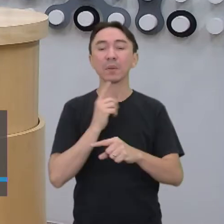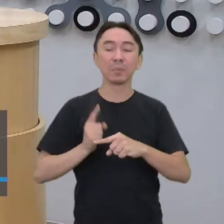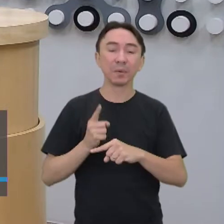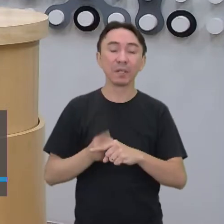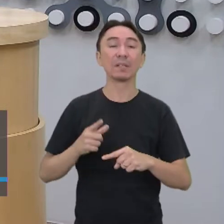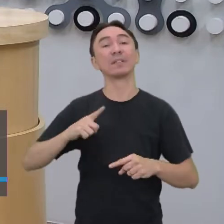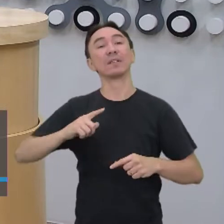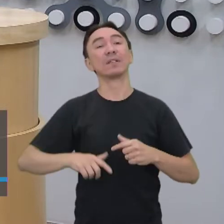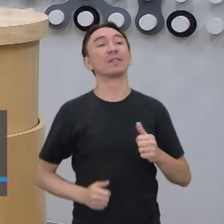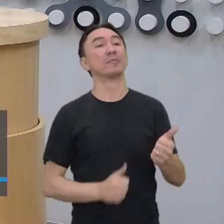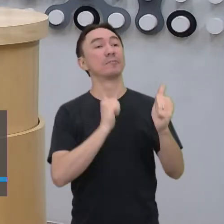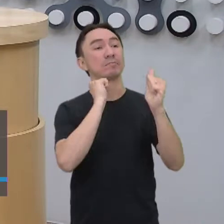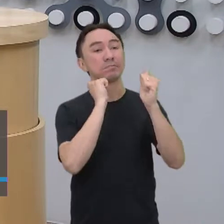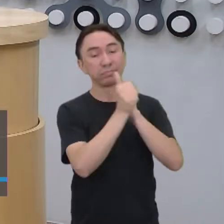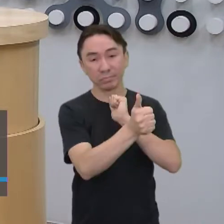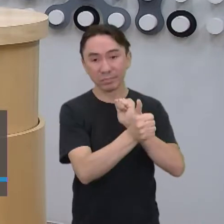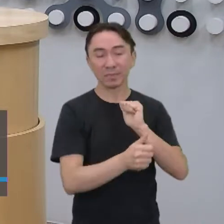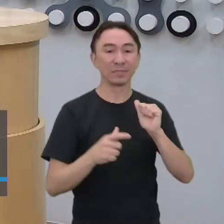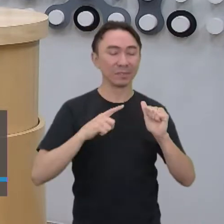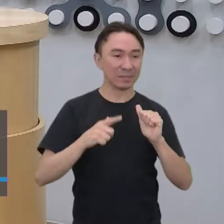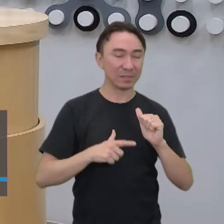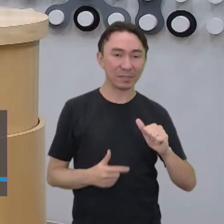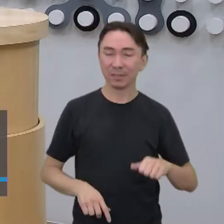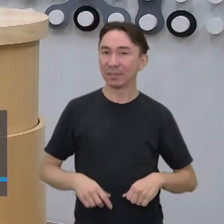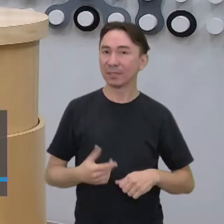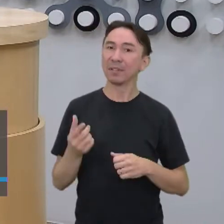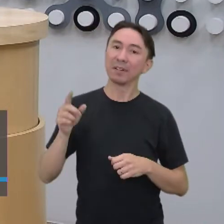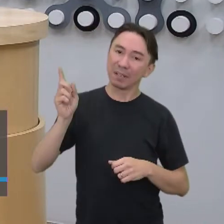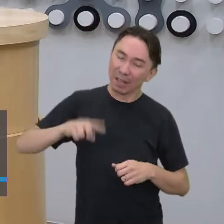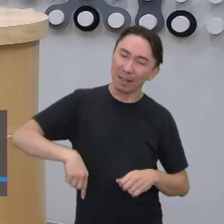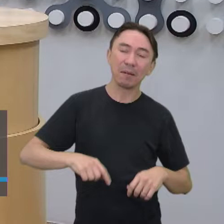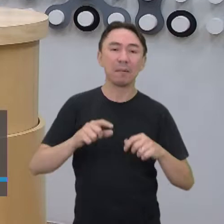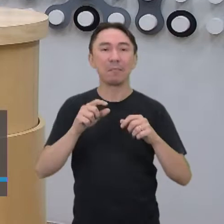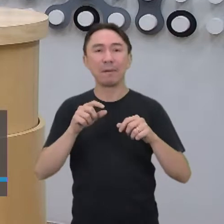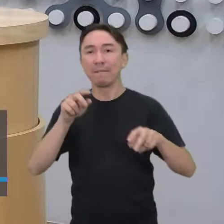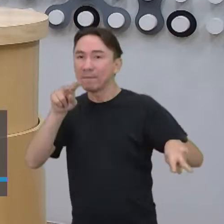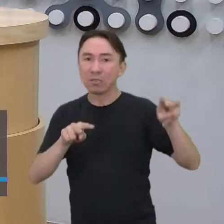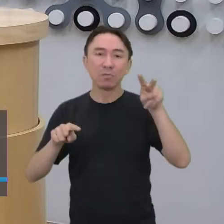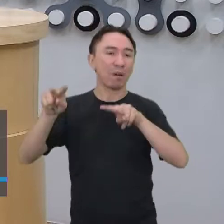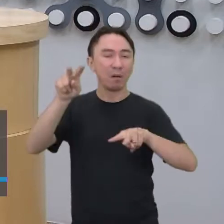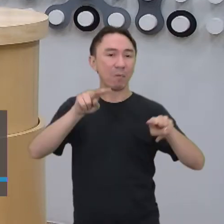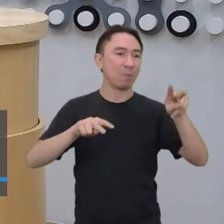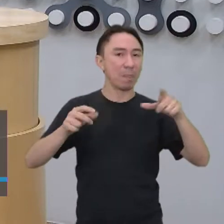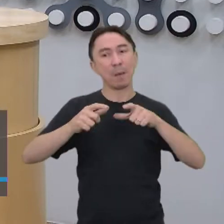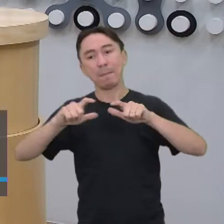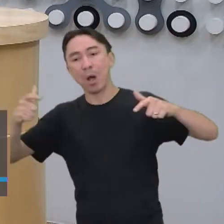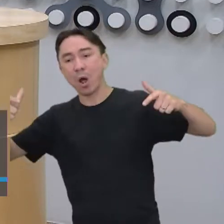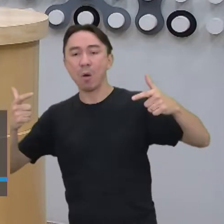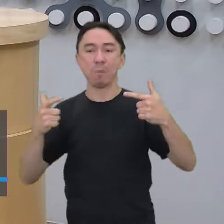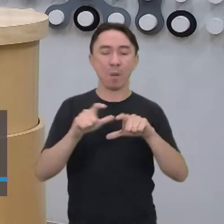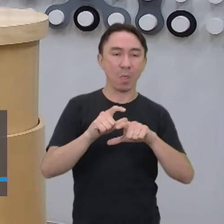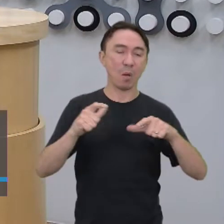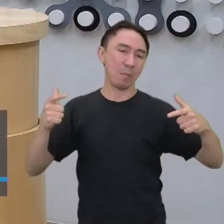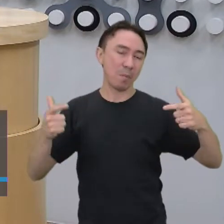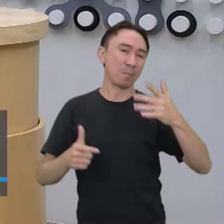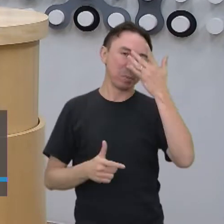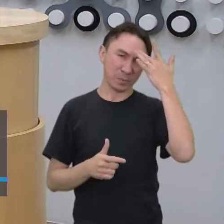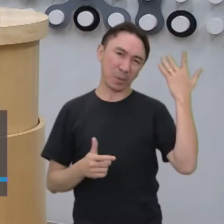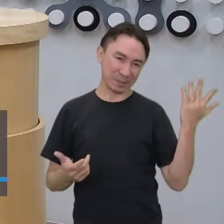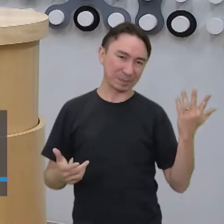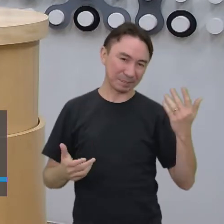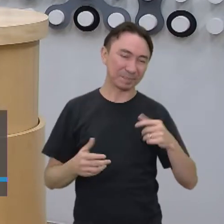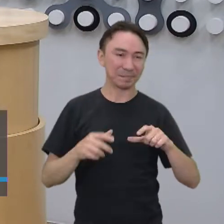mais tinham visibilidade e menor visibilidade. Nós partimos desse ponto. Certo. Para quais?